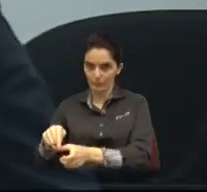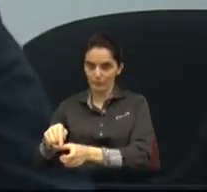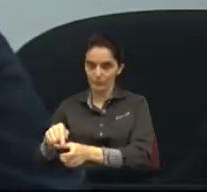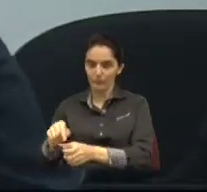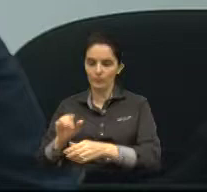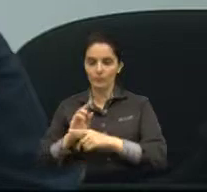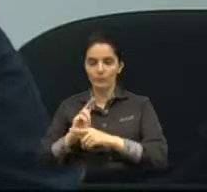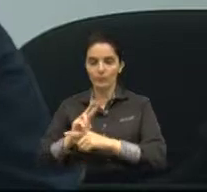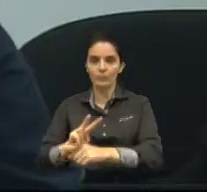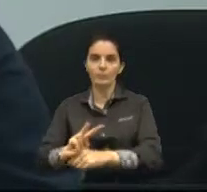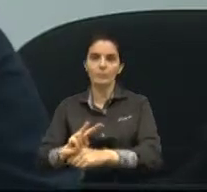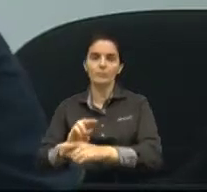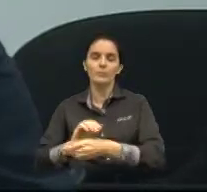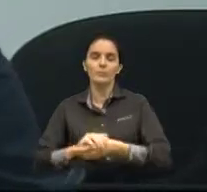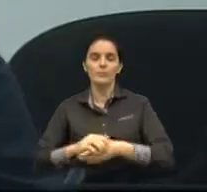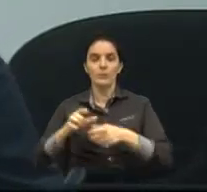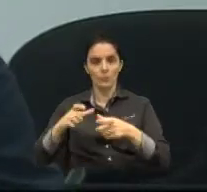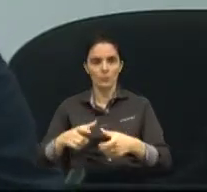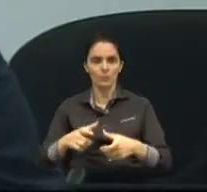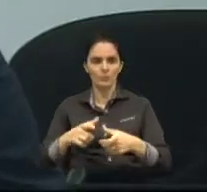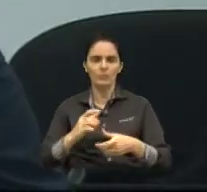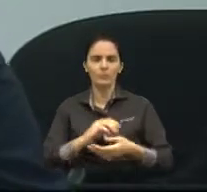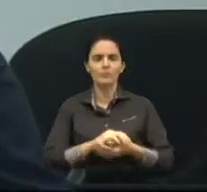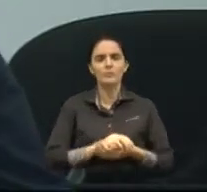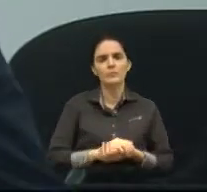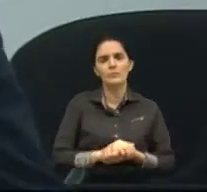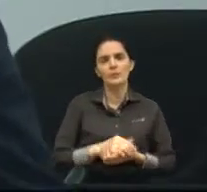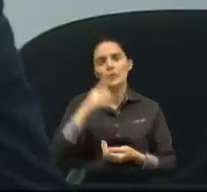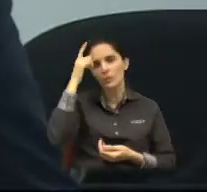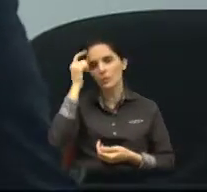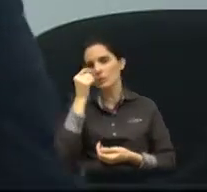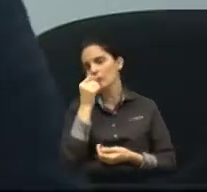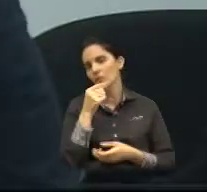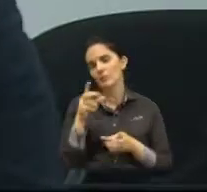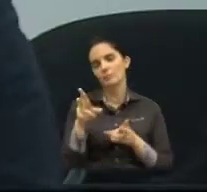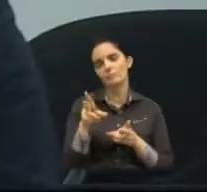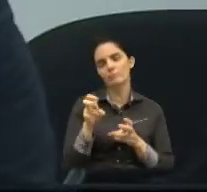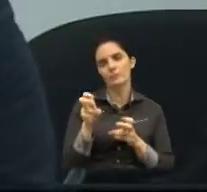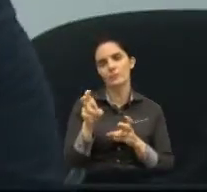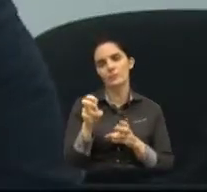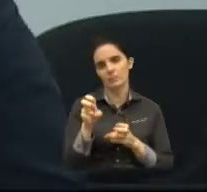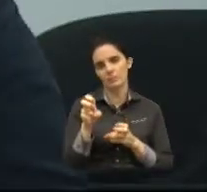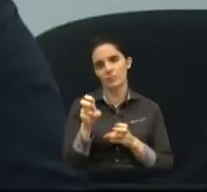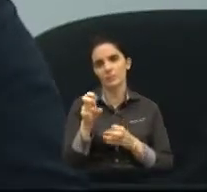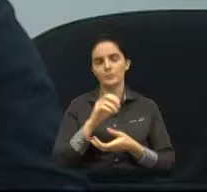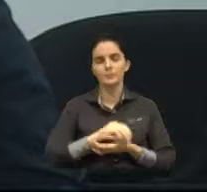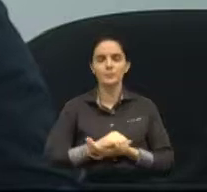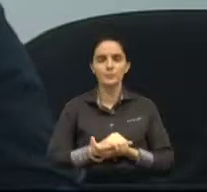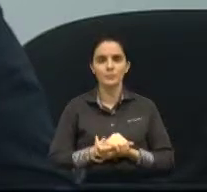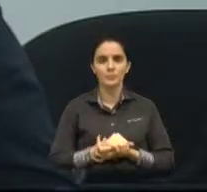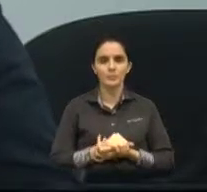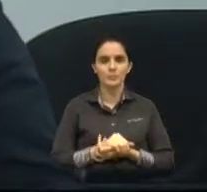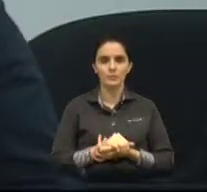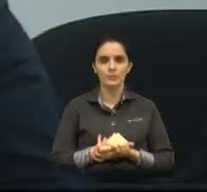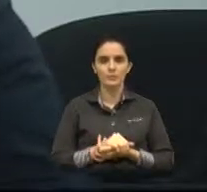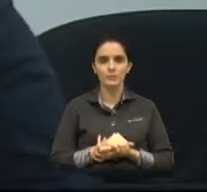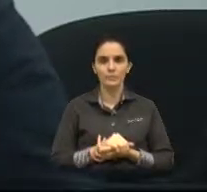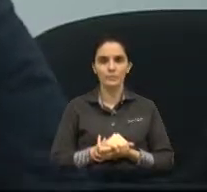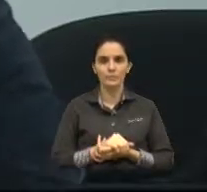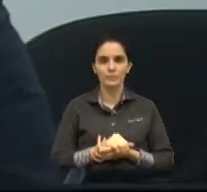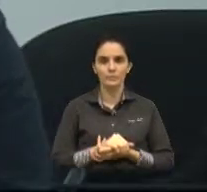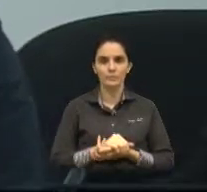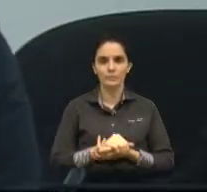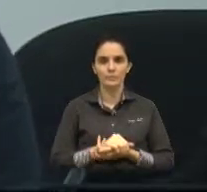pastoreava, e algo que ele fez me chamou muita atenção, presidente. Era um culto de Santa Ceia,